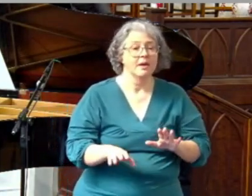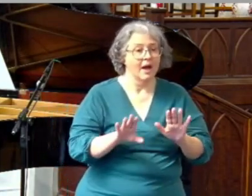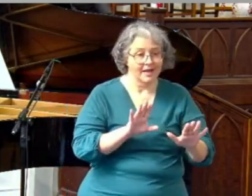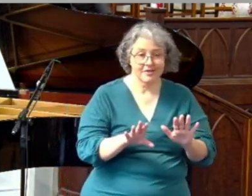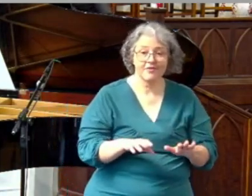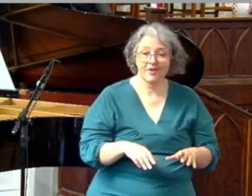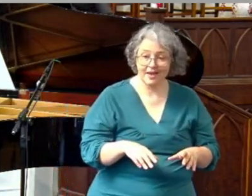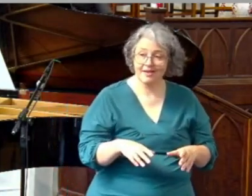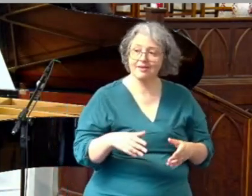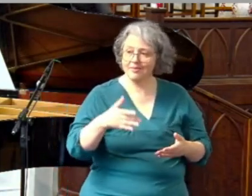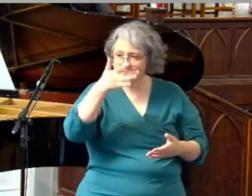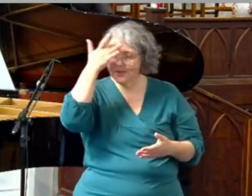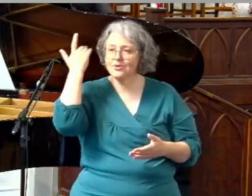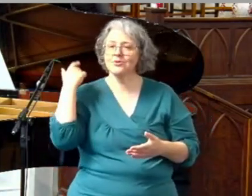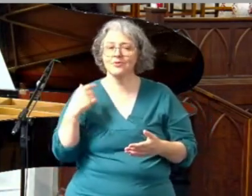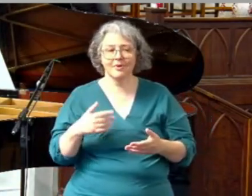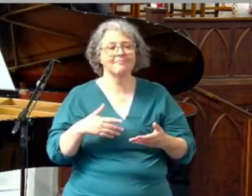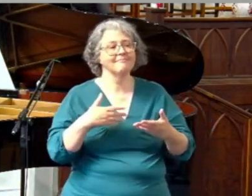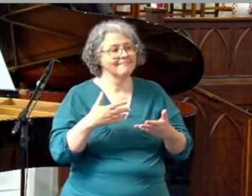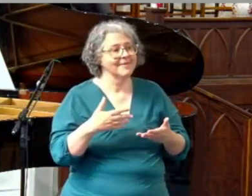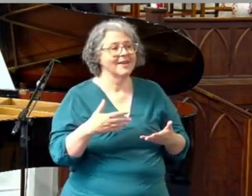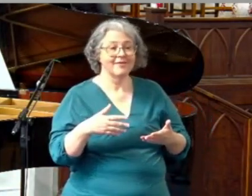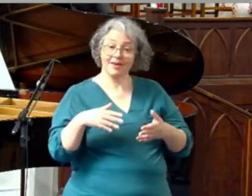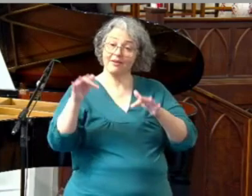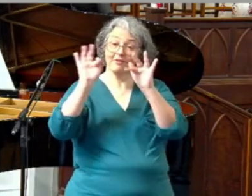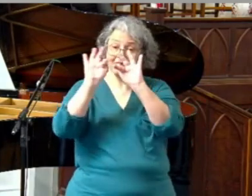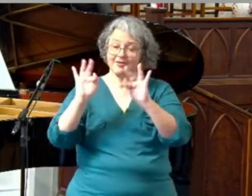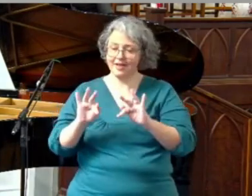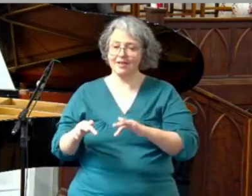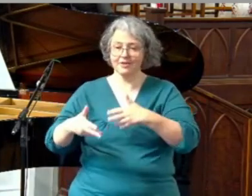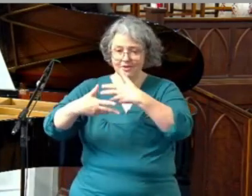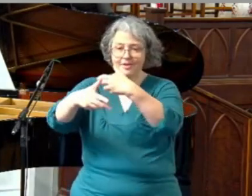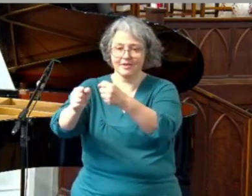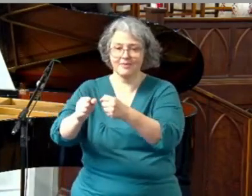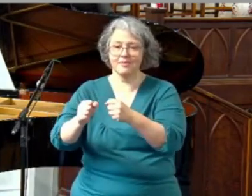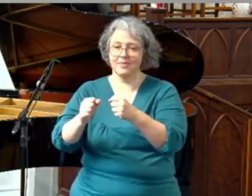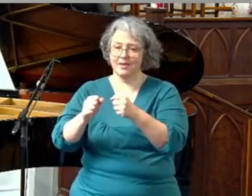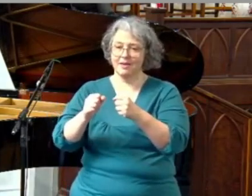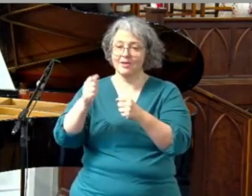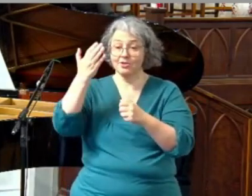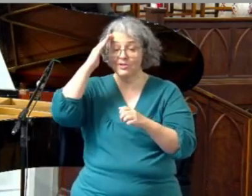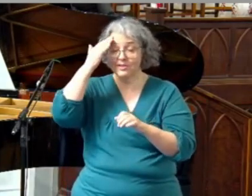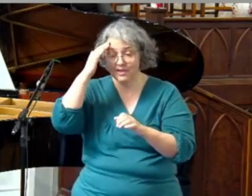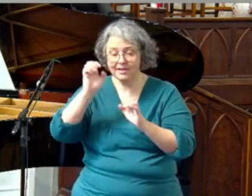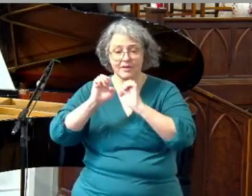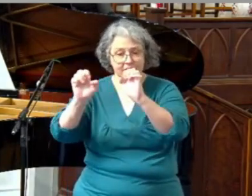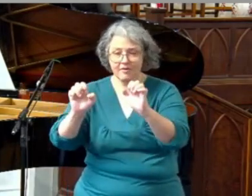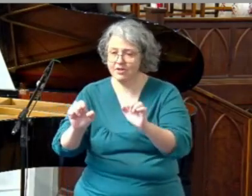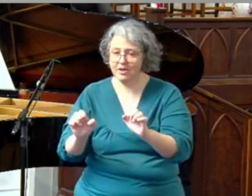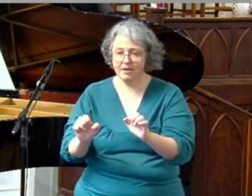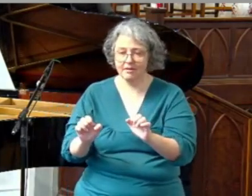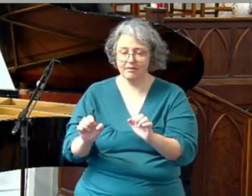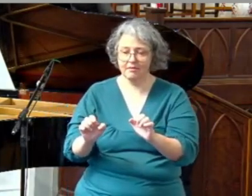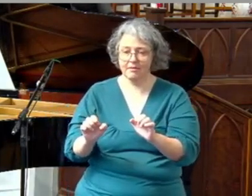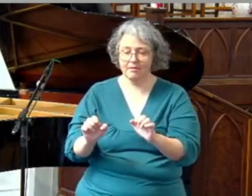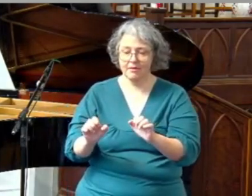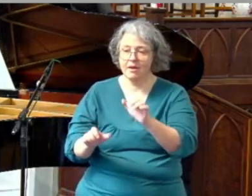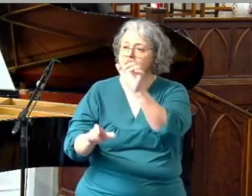ouvirão, outros rejeitarão, desprezarão, serão hostis.